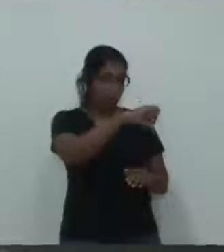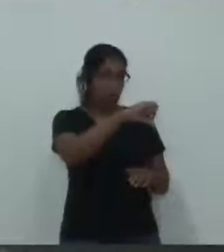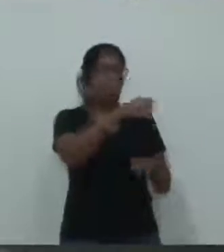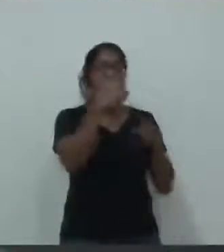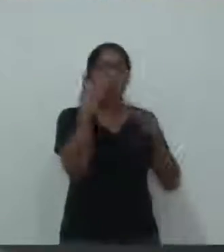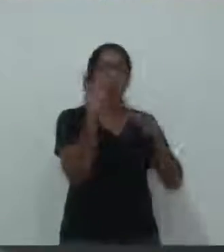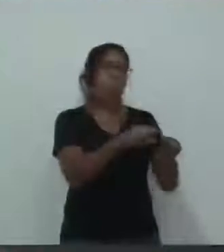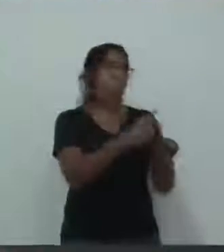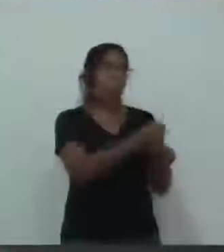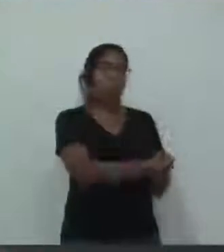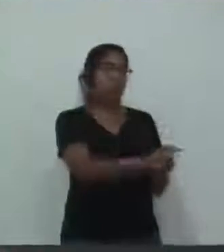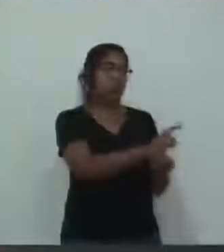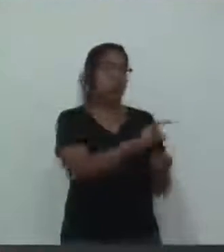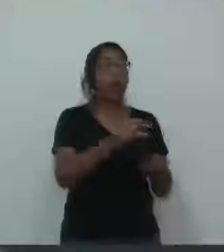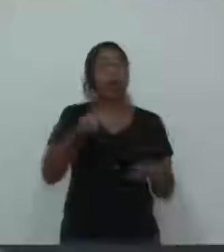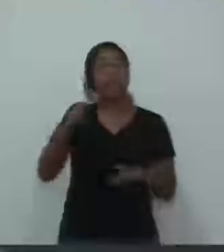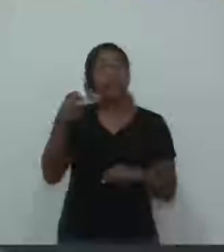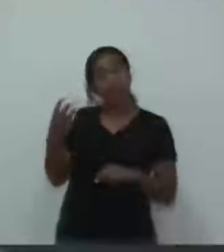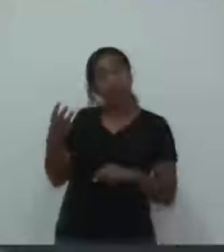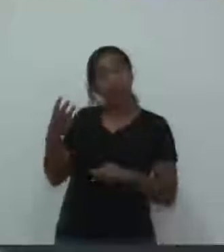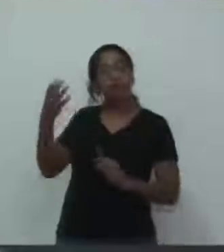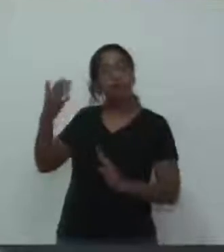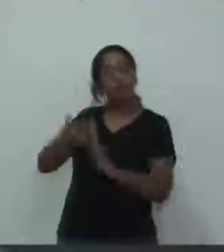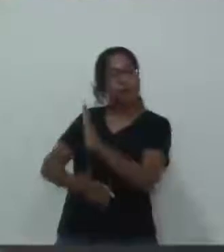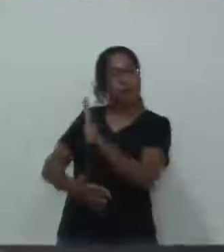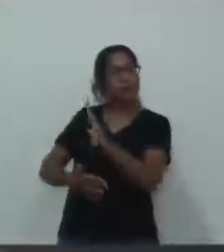contrários e 3 votos favoráveis.